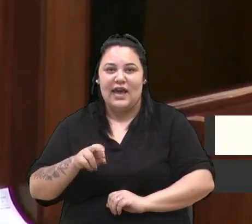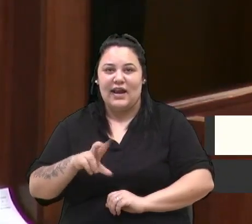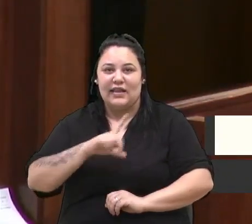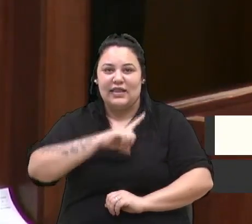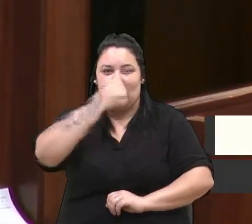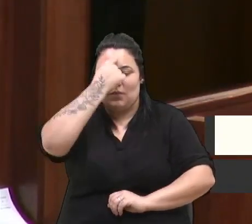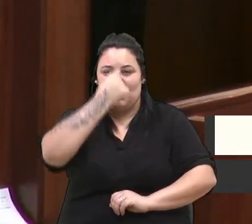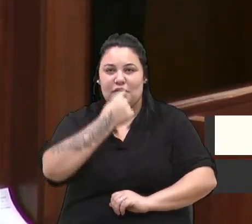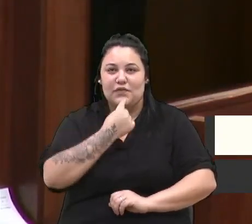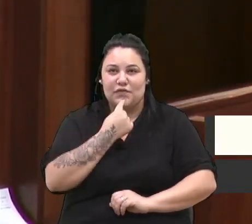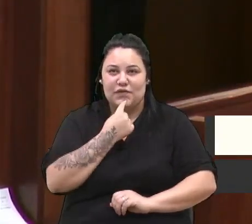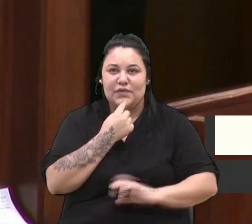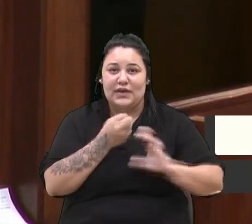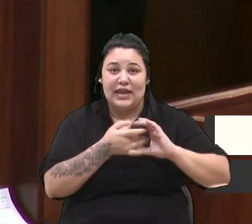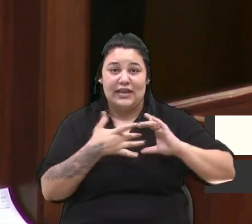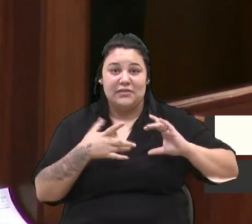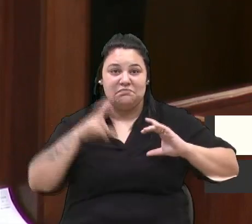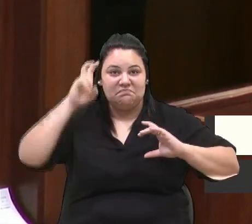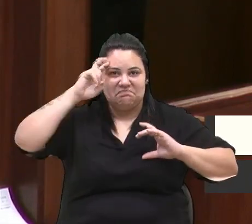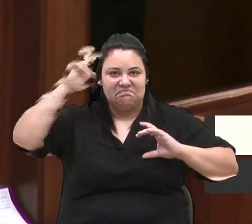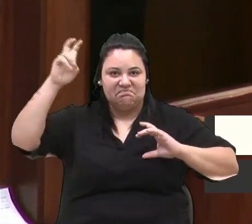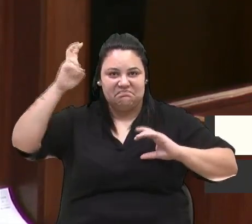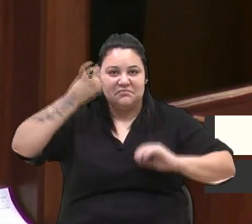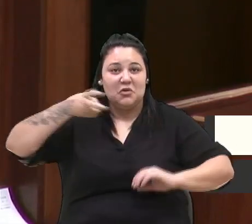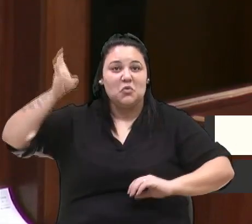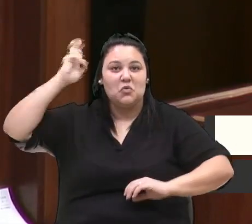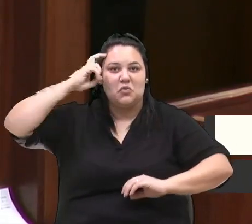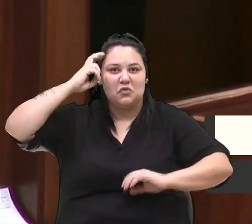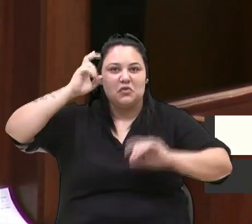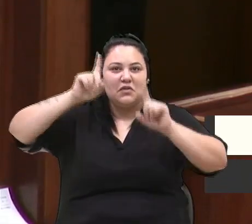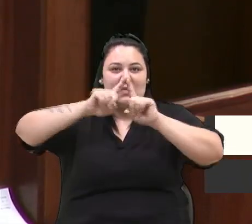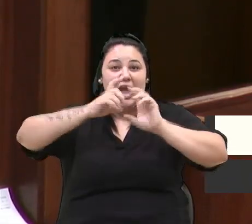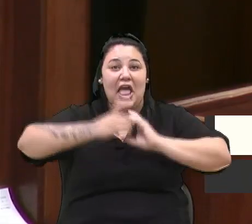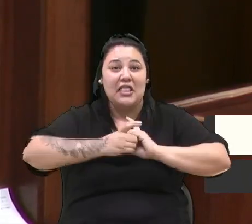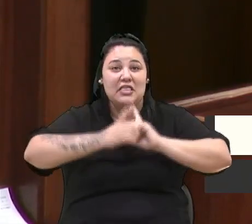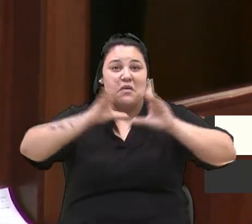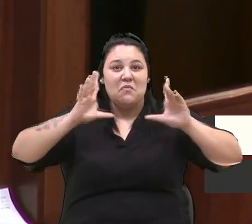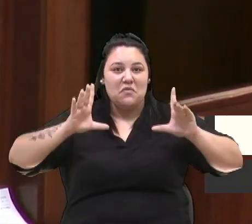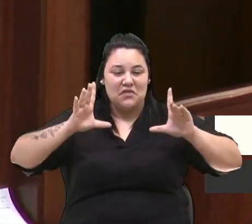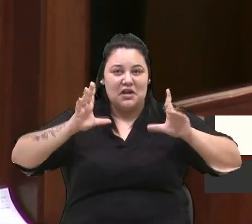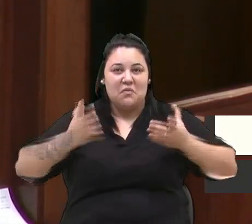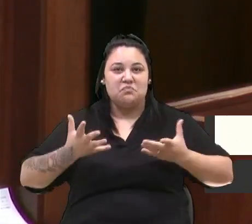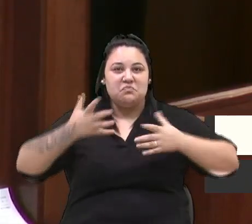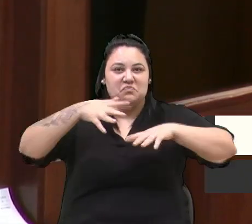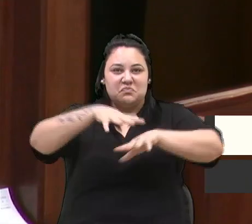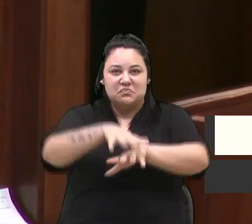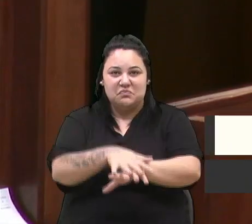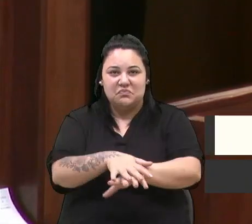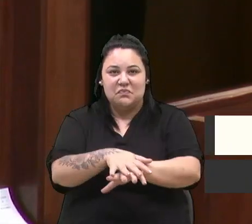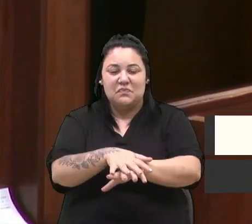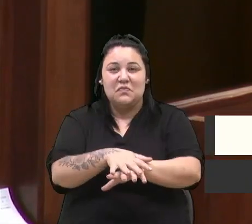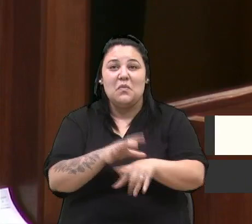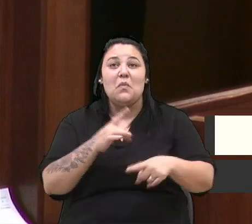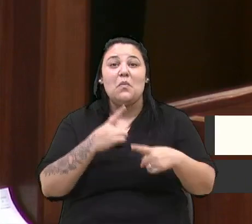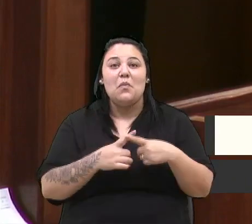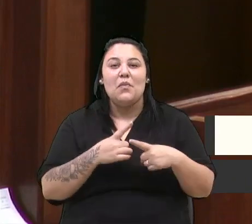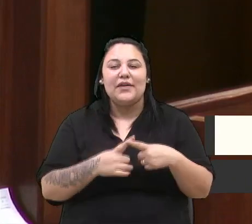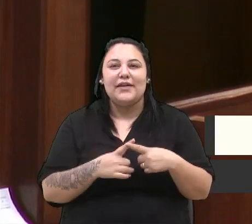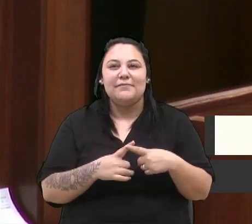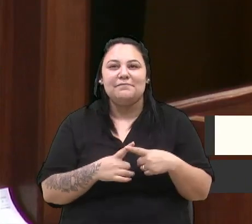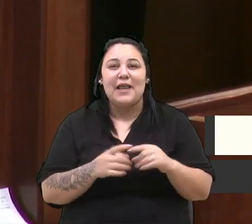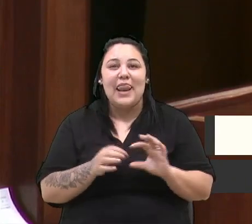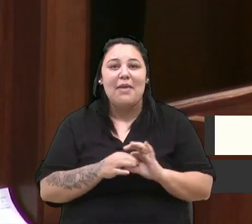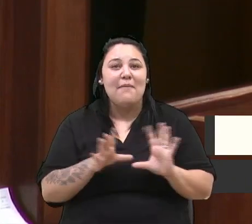caráter intelectual e cultural. Ele é democrático e inclusivo, porque ele permite que